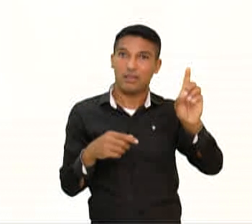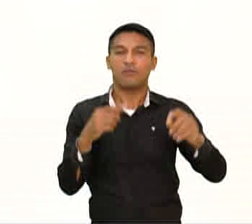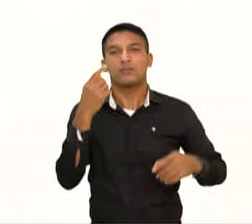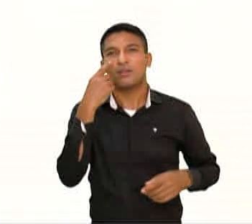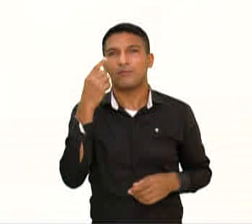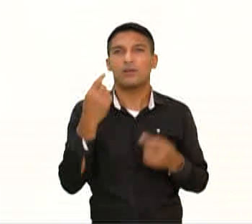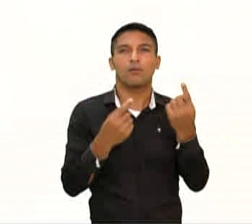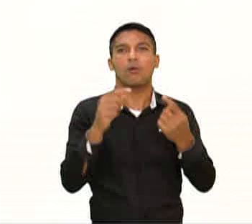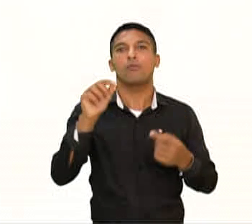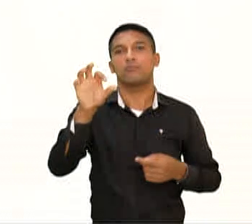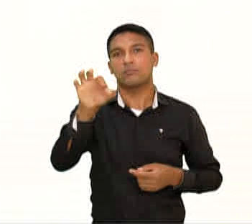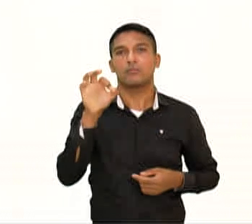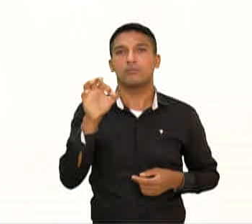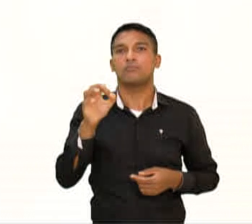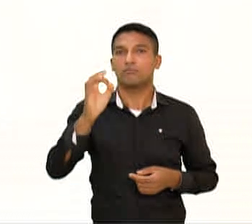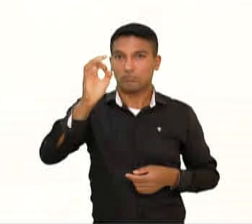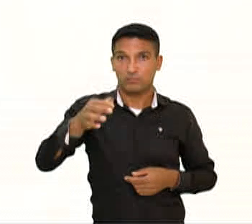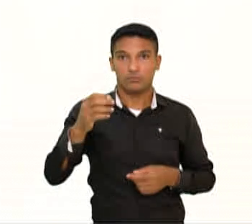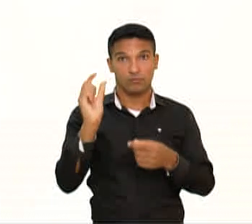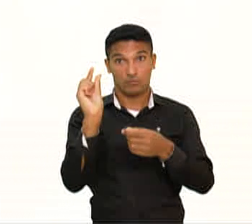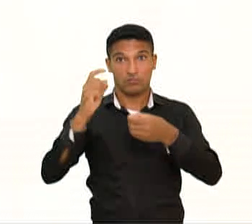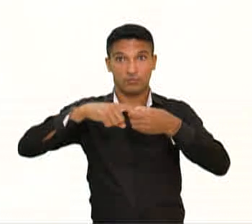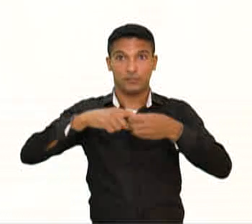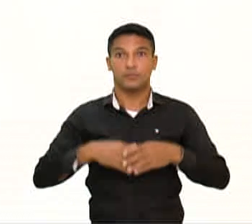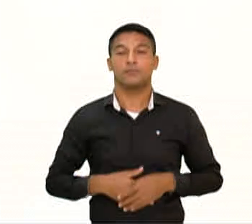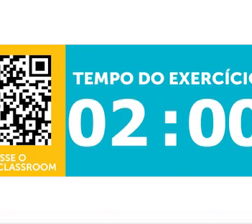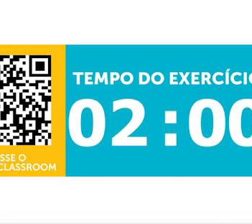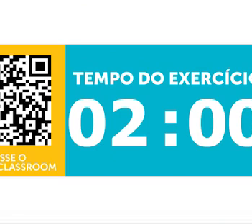correta, voltamos já já.